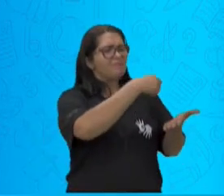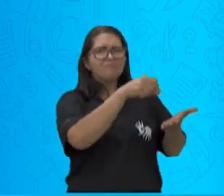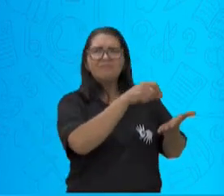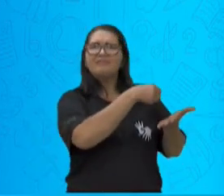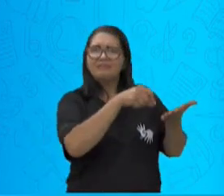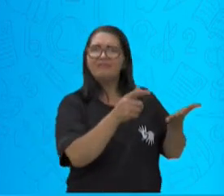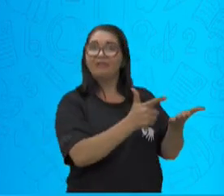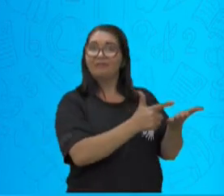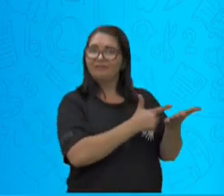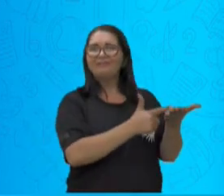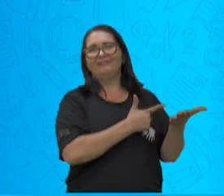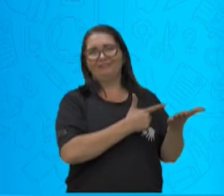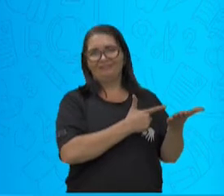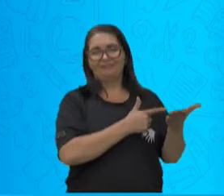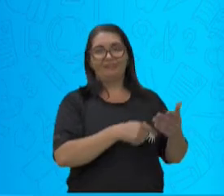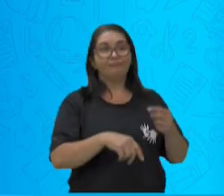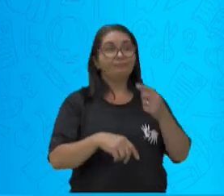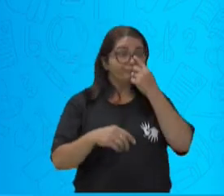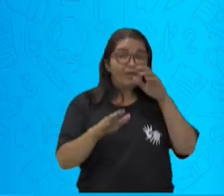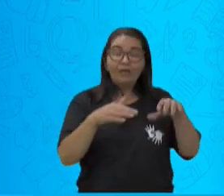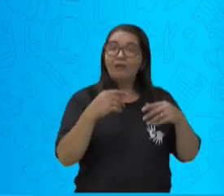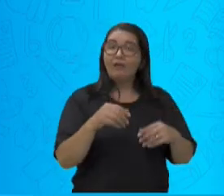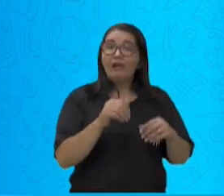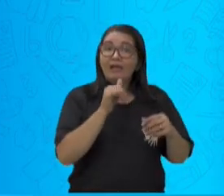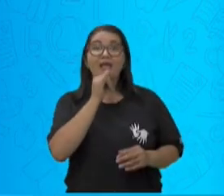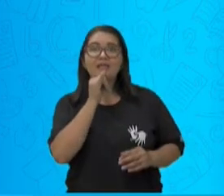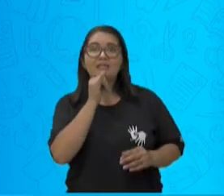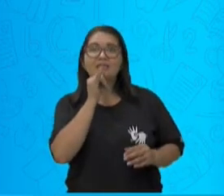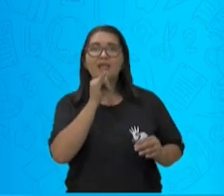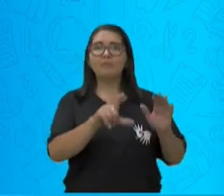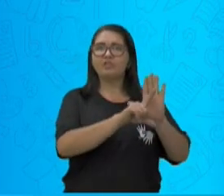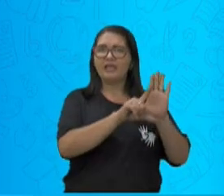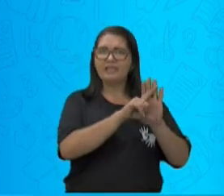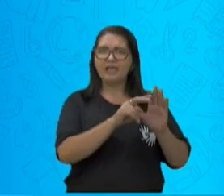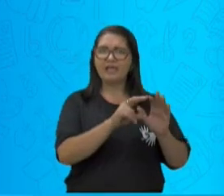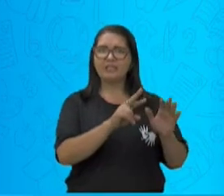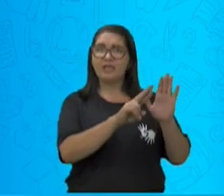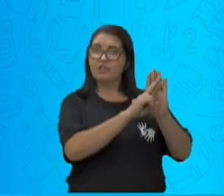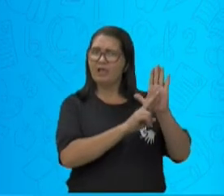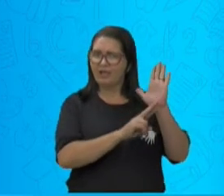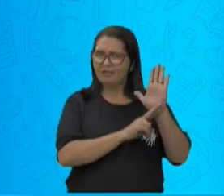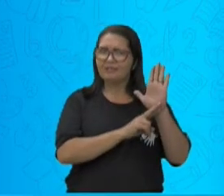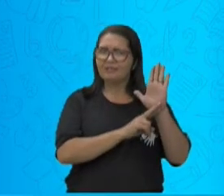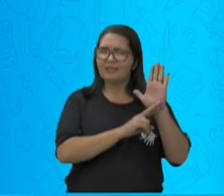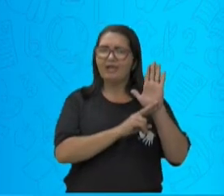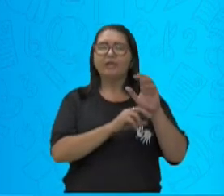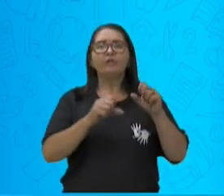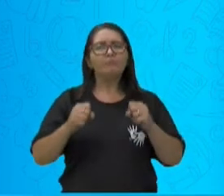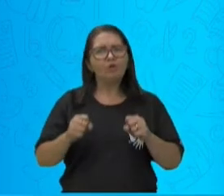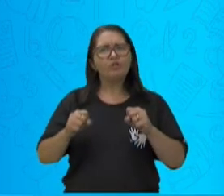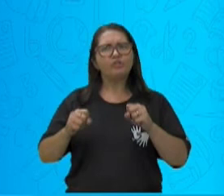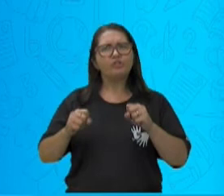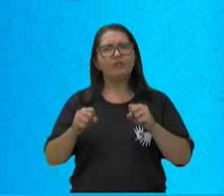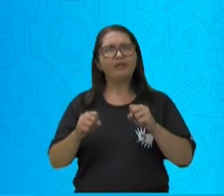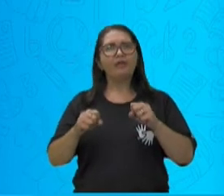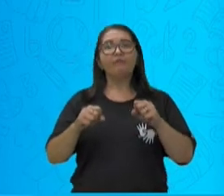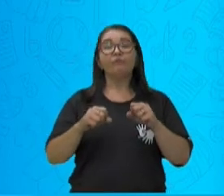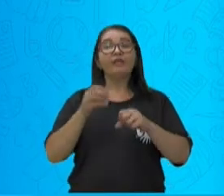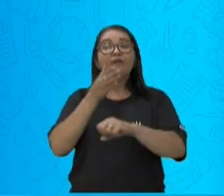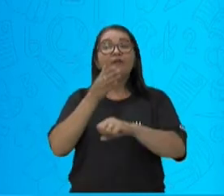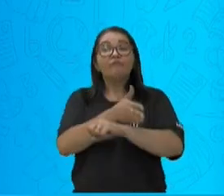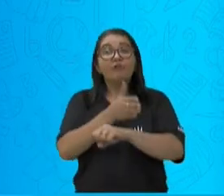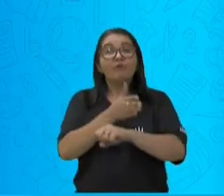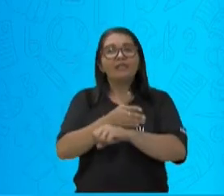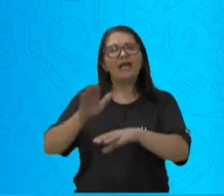para quem não as cumprir. Exemplos: frequentar um clube, participar de um concurso